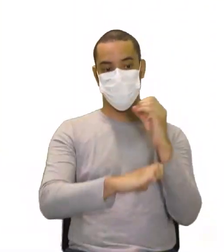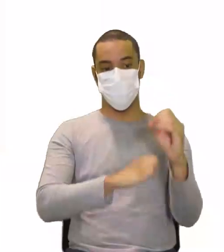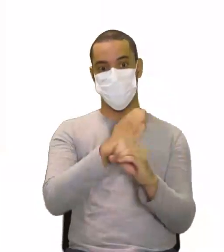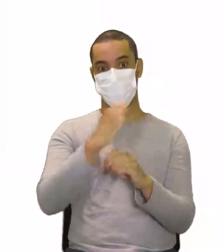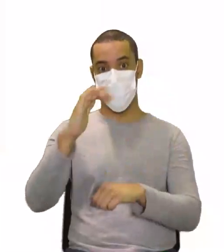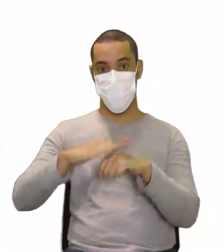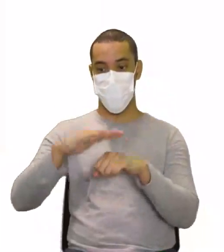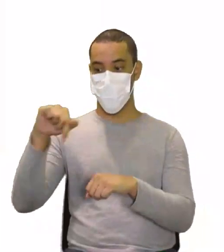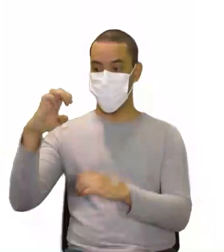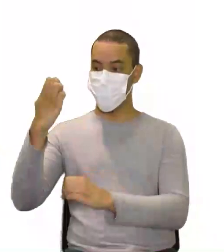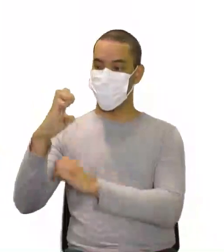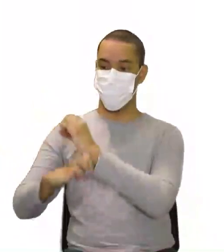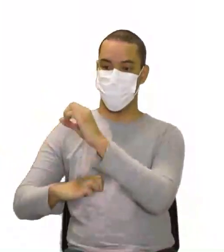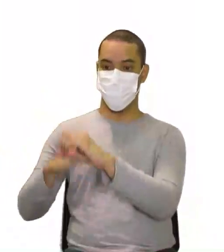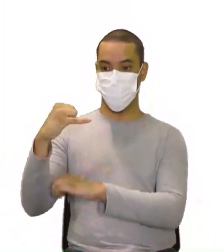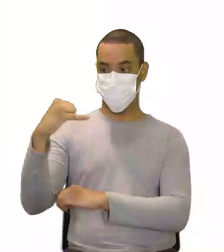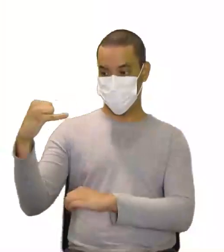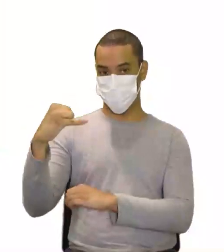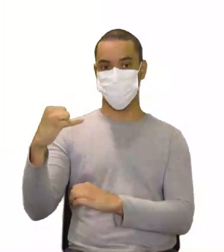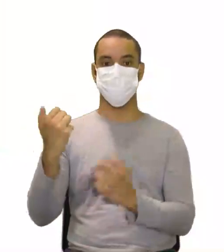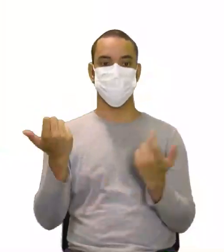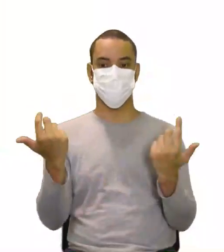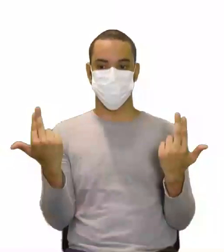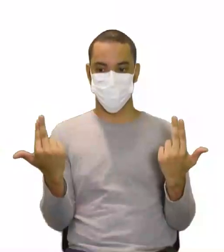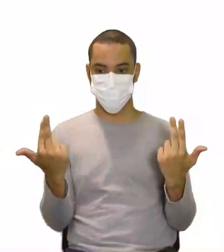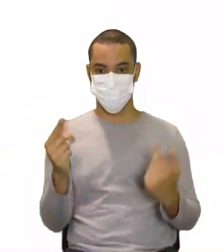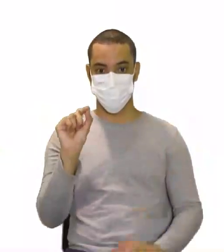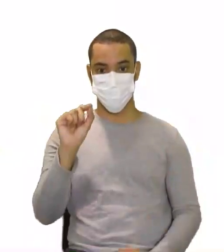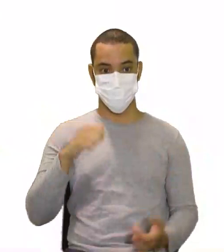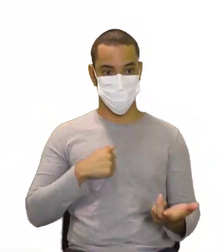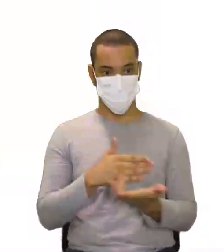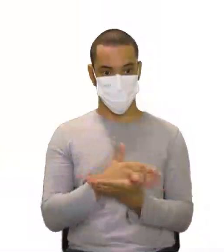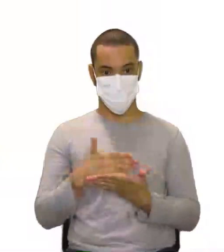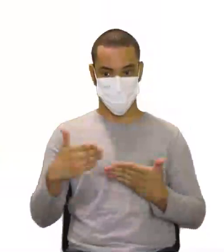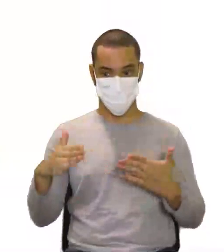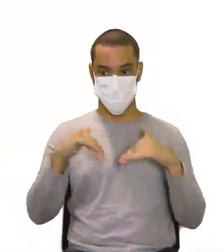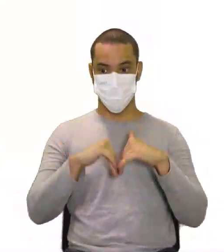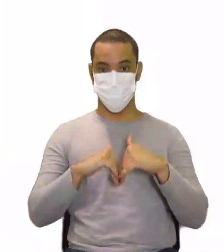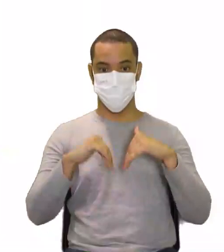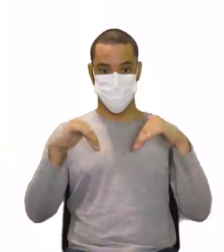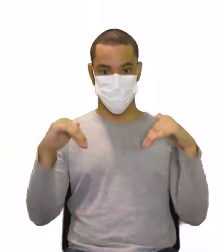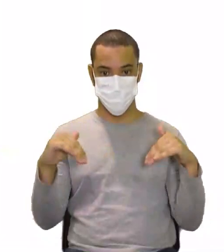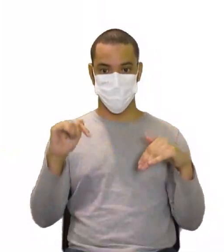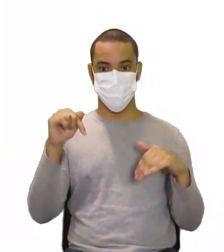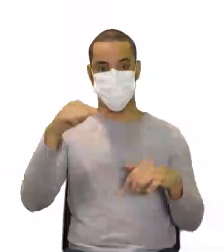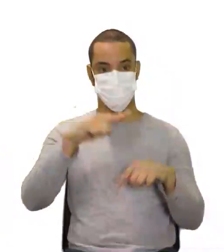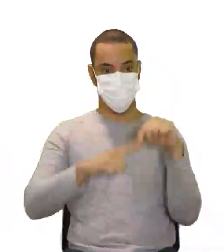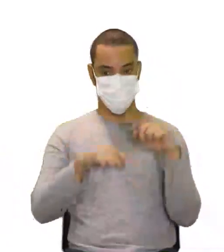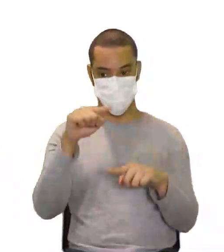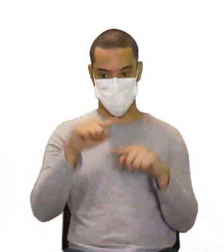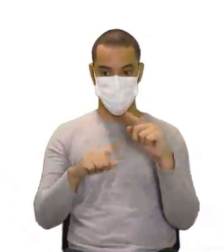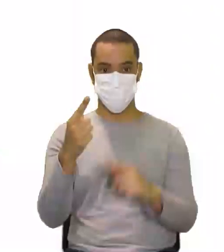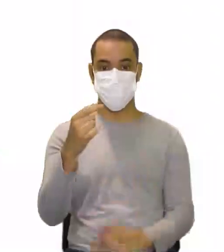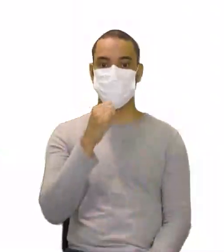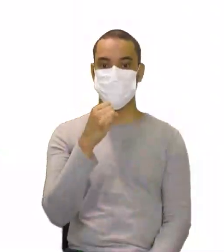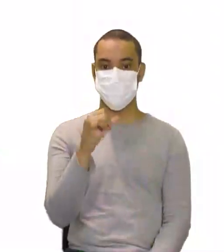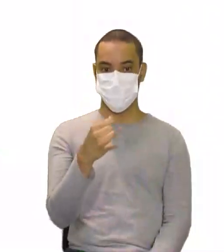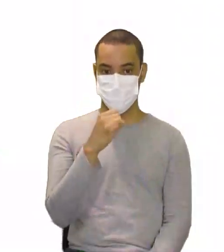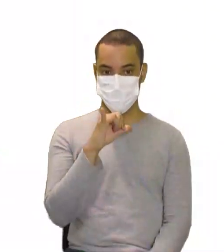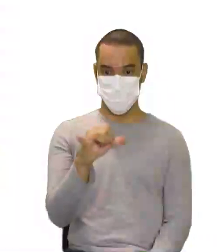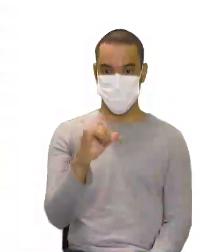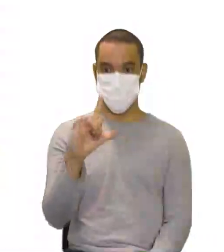elétrons. Ao mesmo tempo que se inicia a separação das cargas, um campo